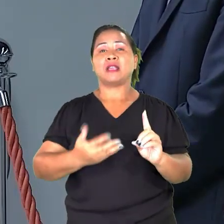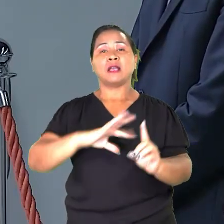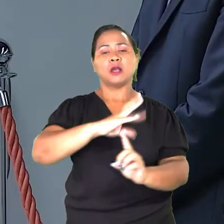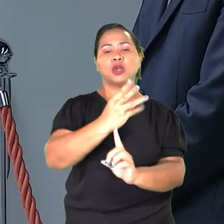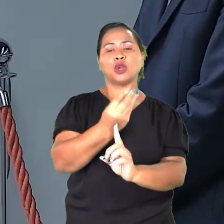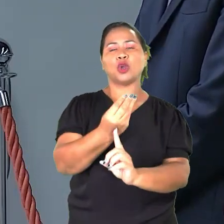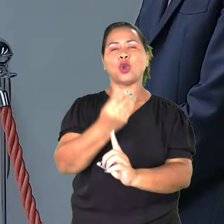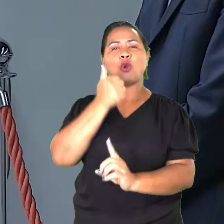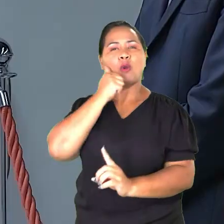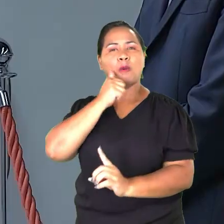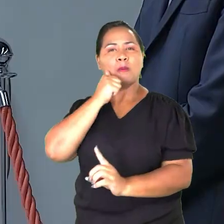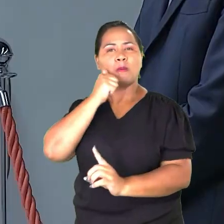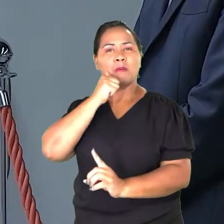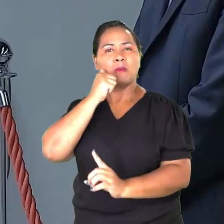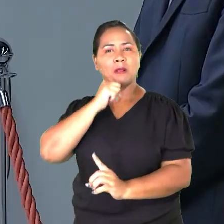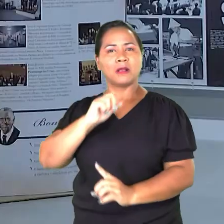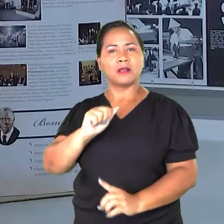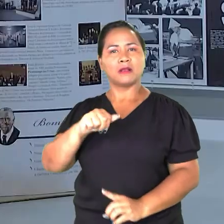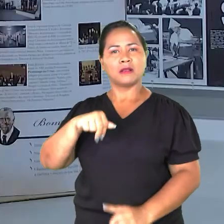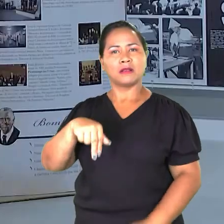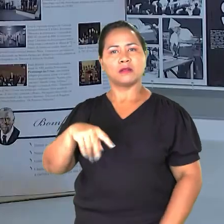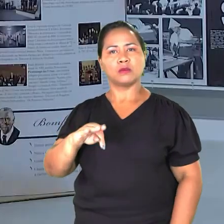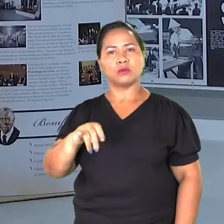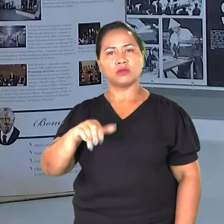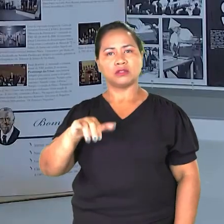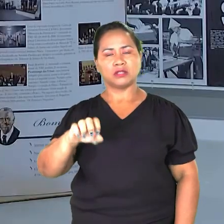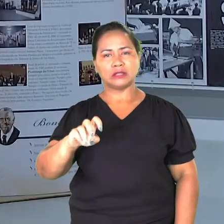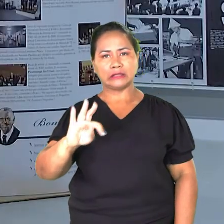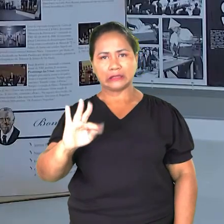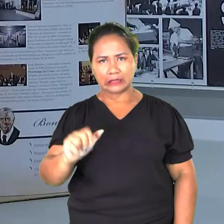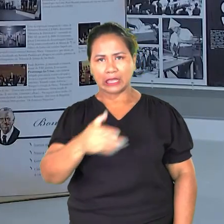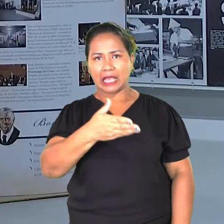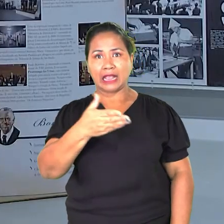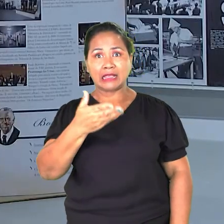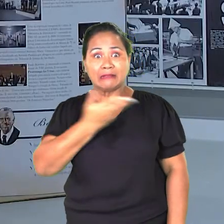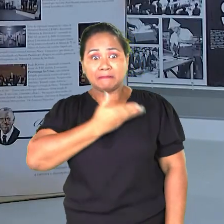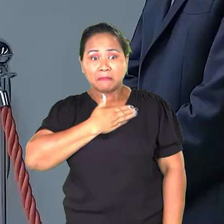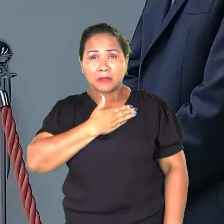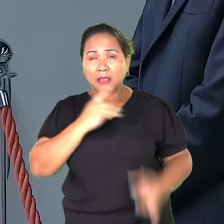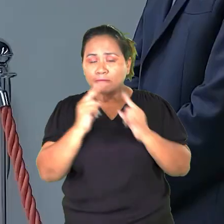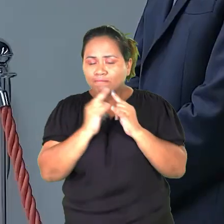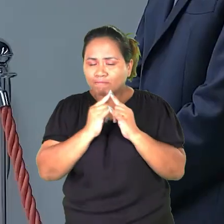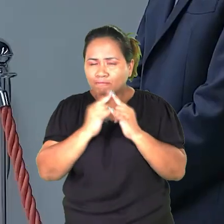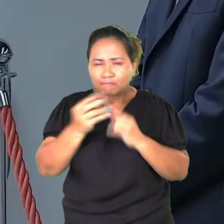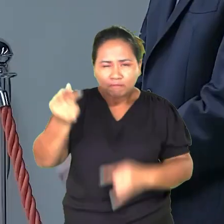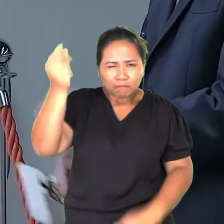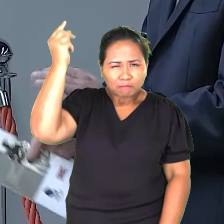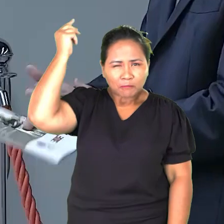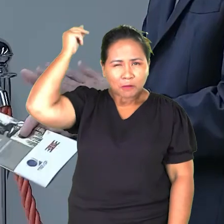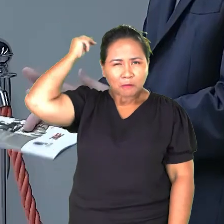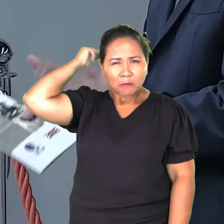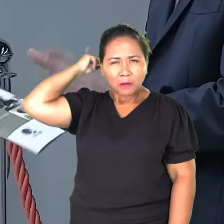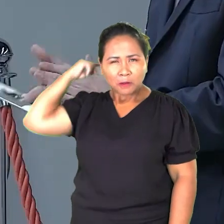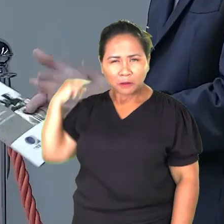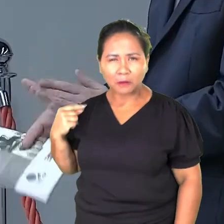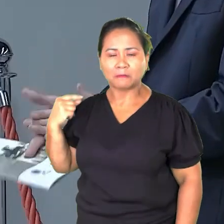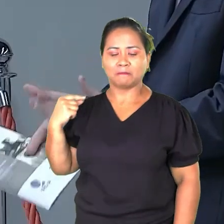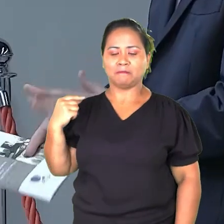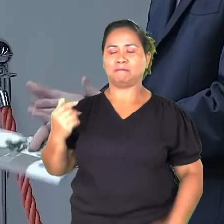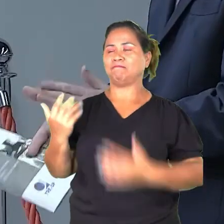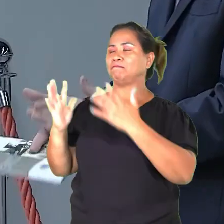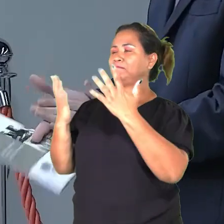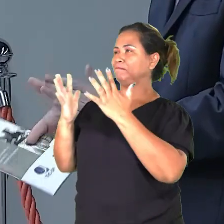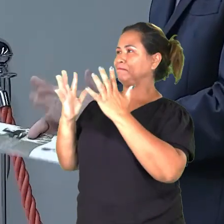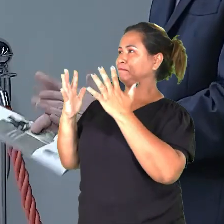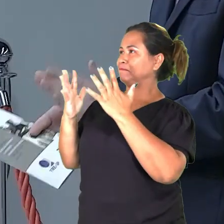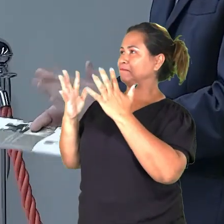nossa artista plástica Antonieta Tordino, aqui presente, amiga do poeta, desde a época do Palacete Santa Helena,